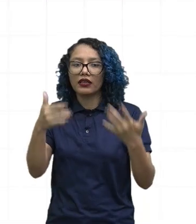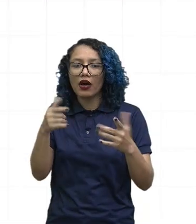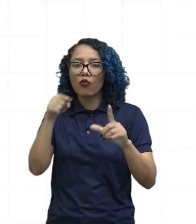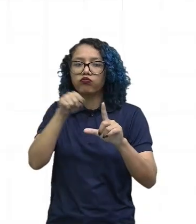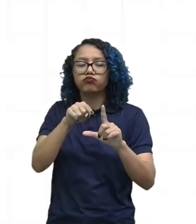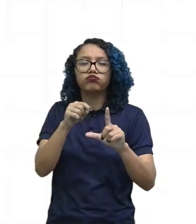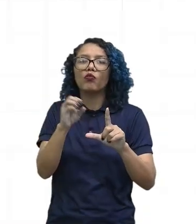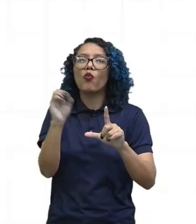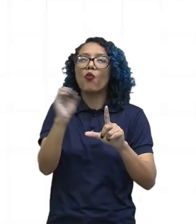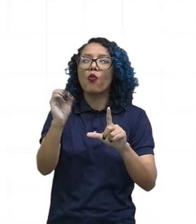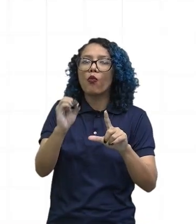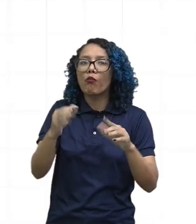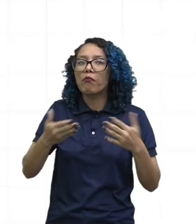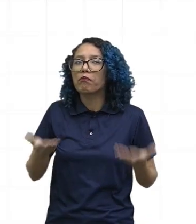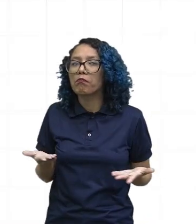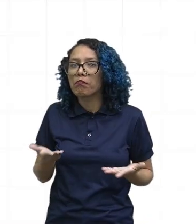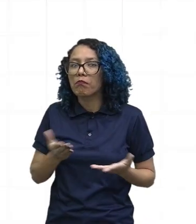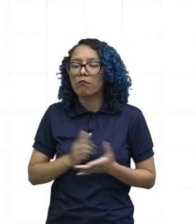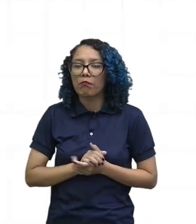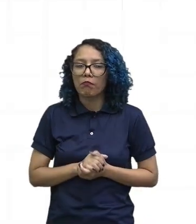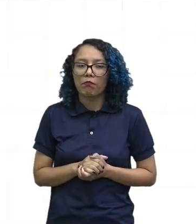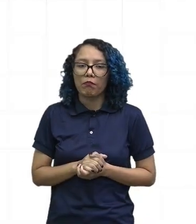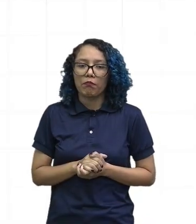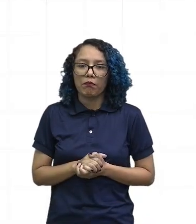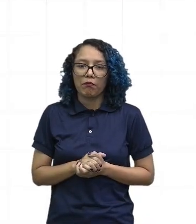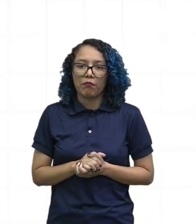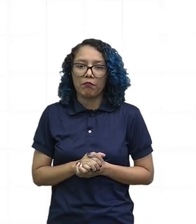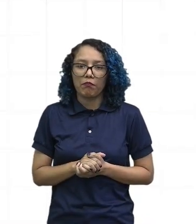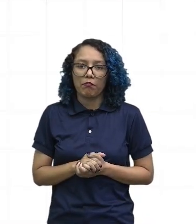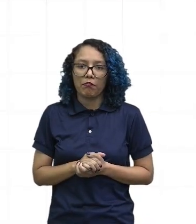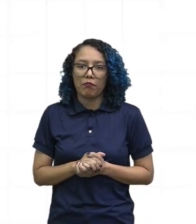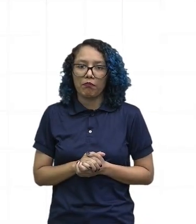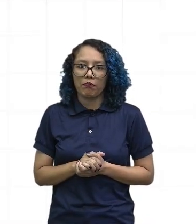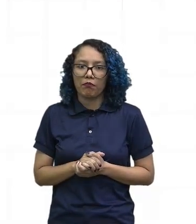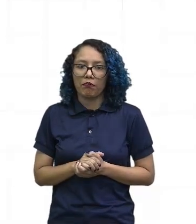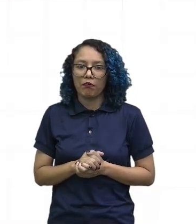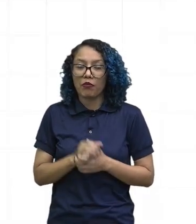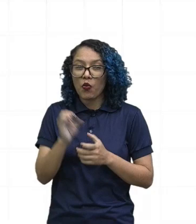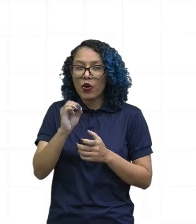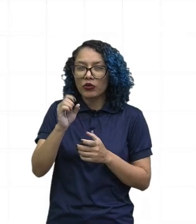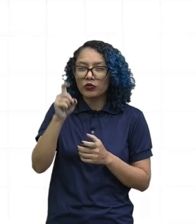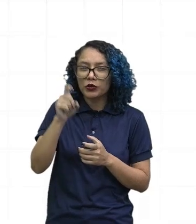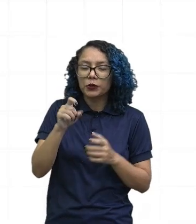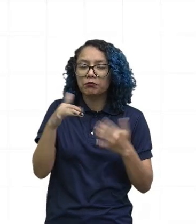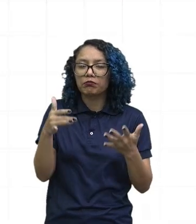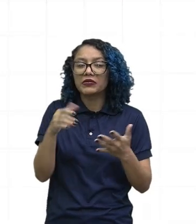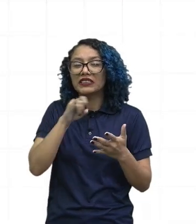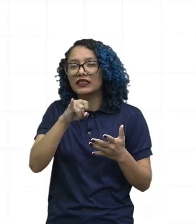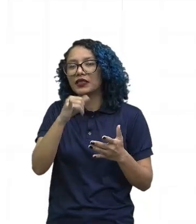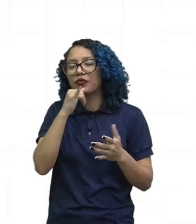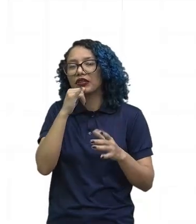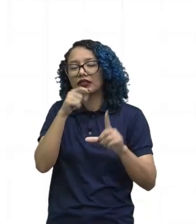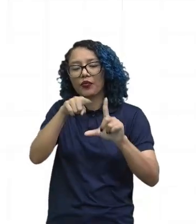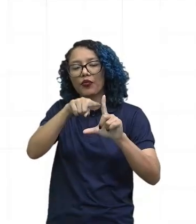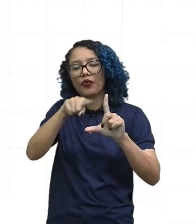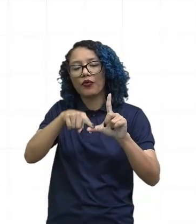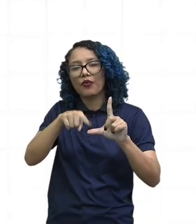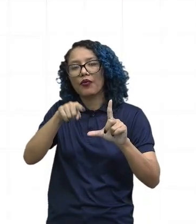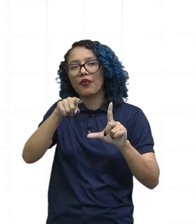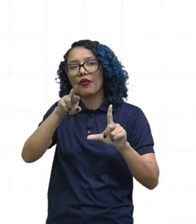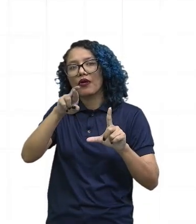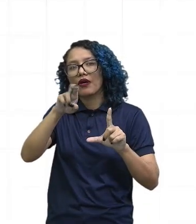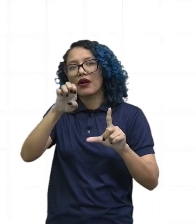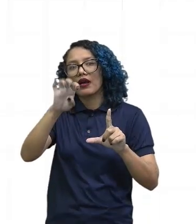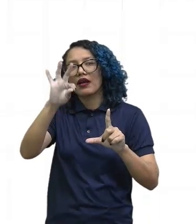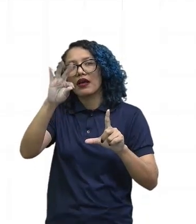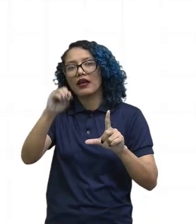pessoal, precisa observar, quando falou para você que o ângulo é um ângulo reto, lembrar do que o professor falou aí no